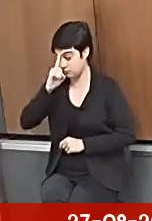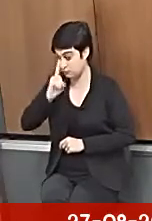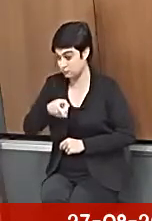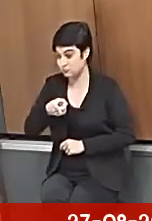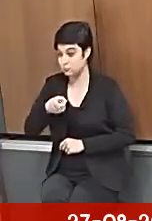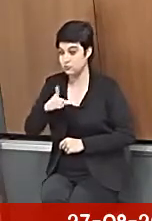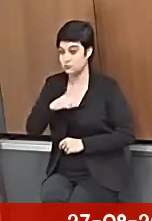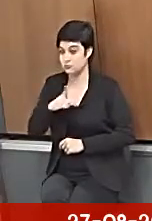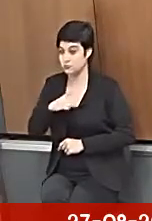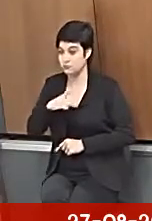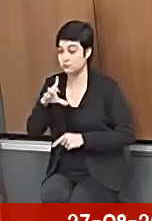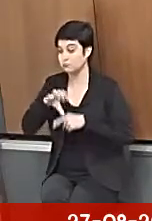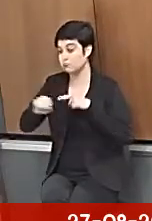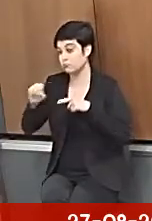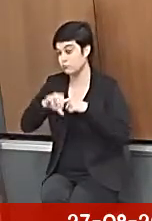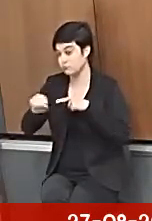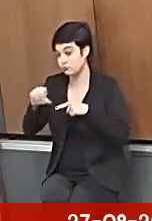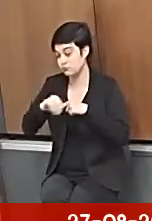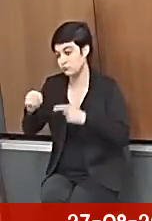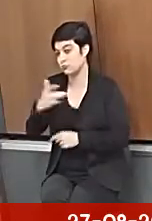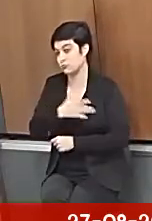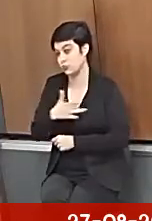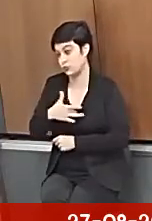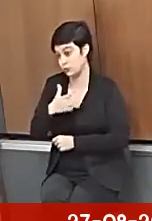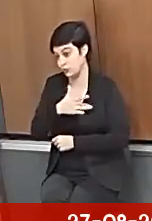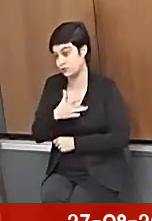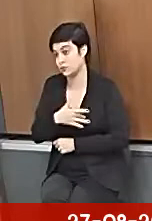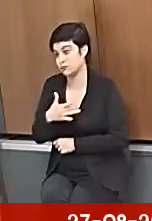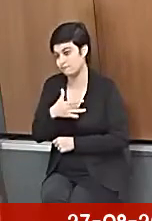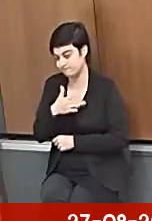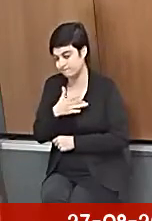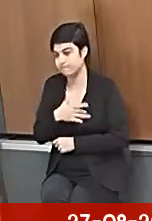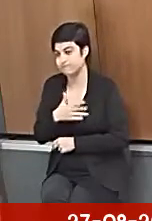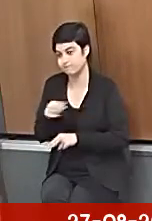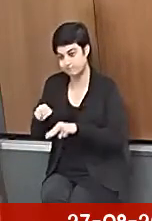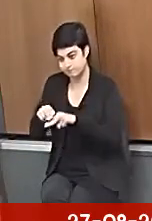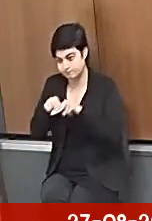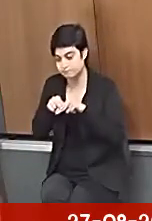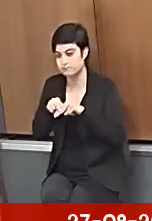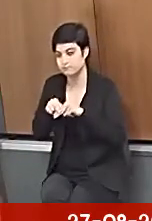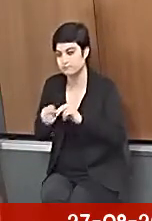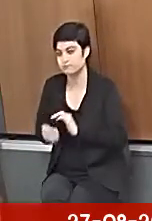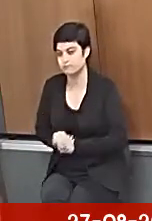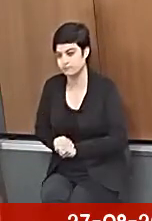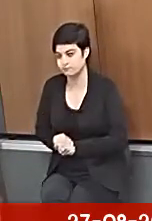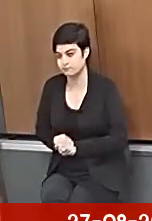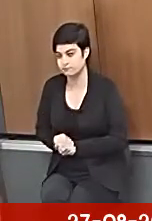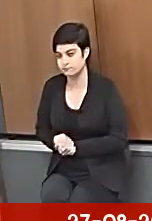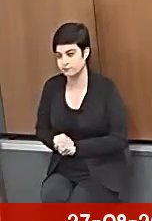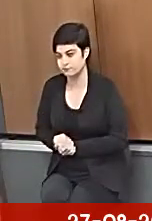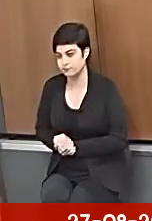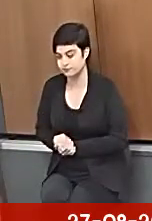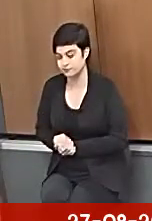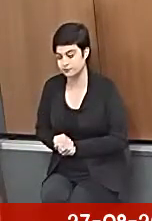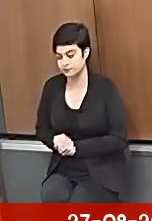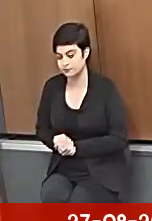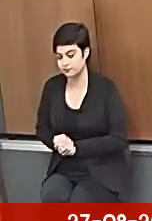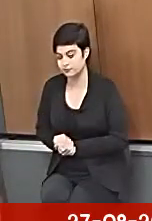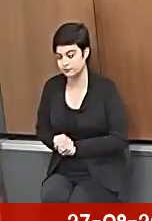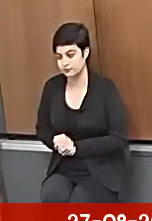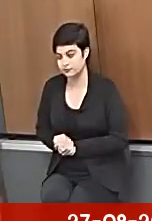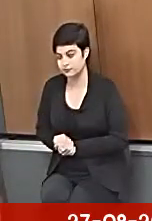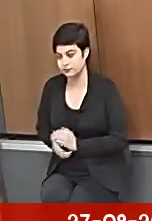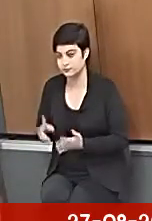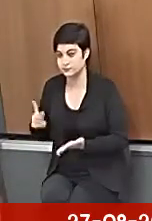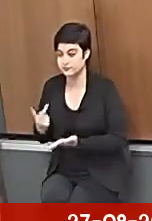da diretoria do cruzeiro simples assim tá é simples assim também o que